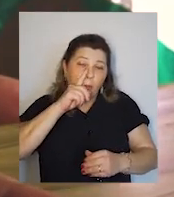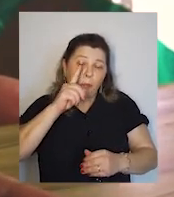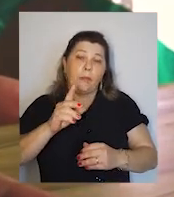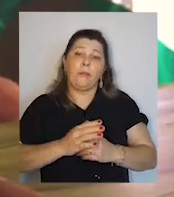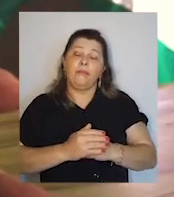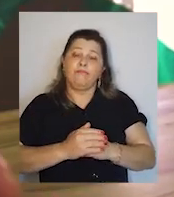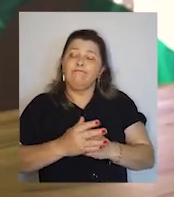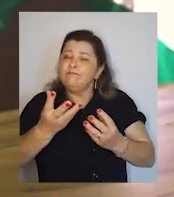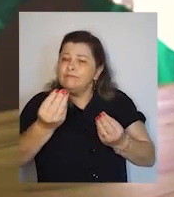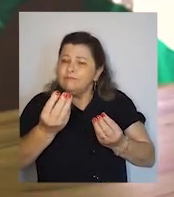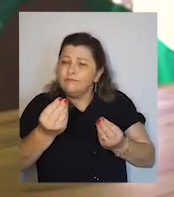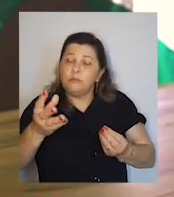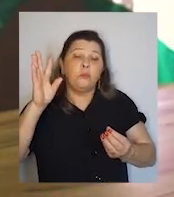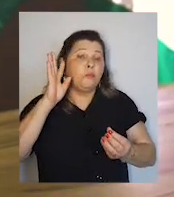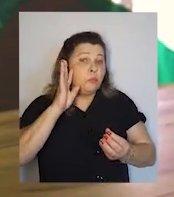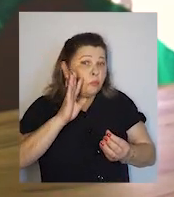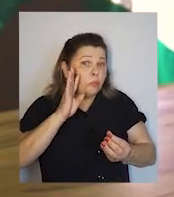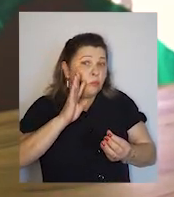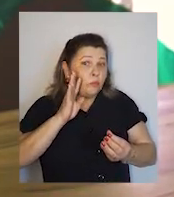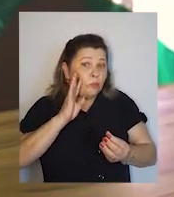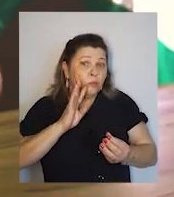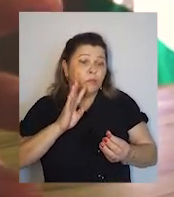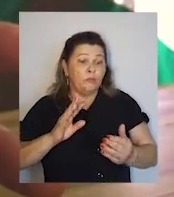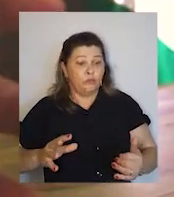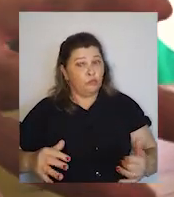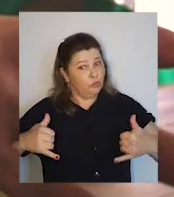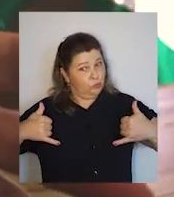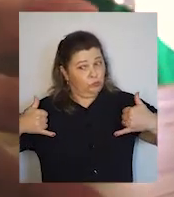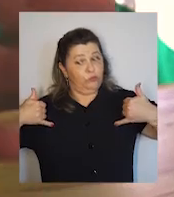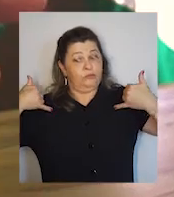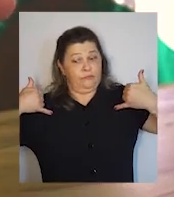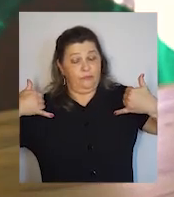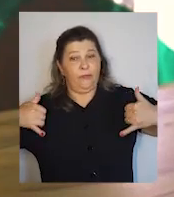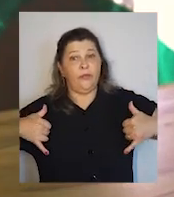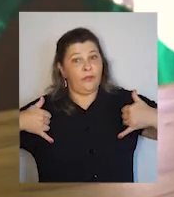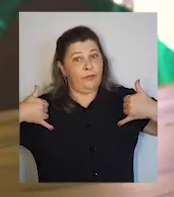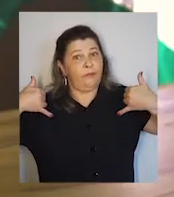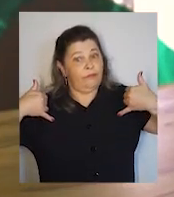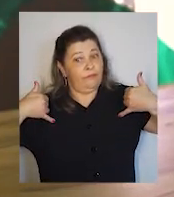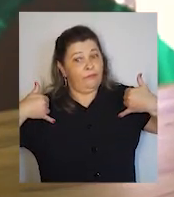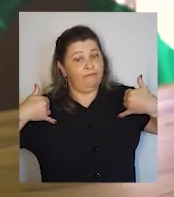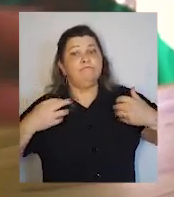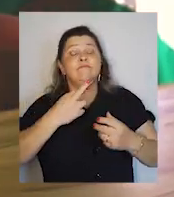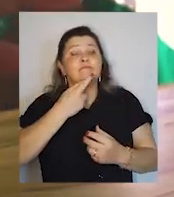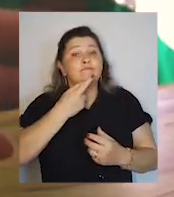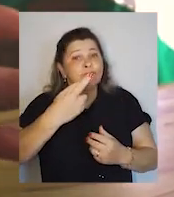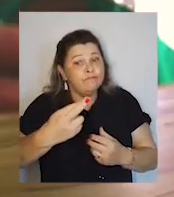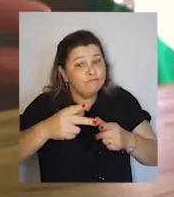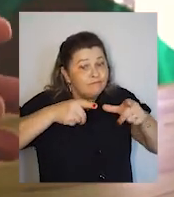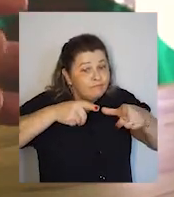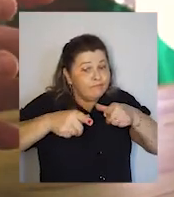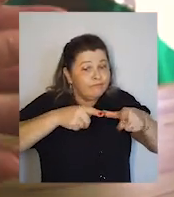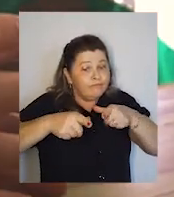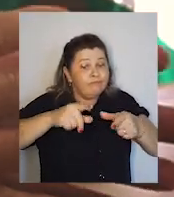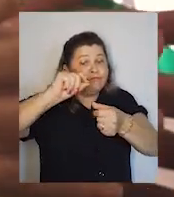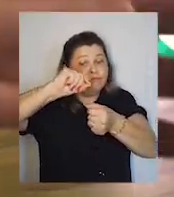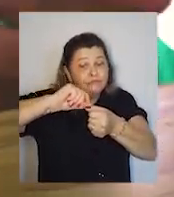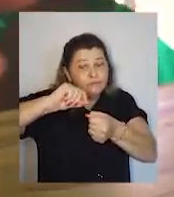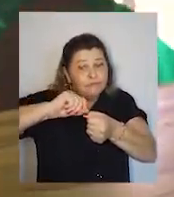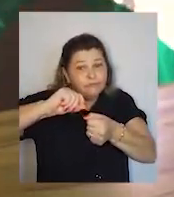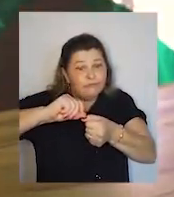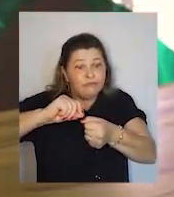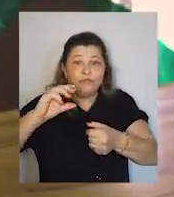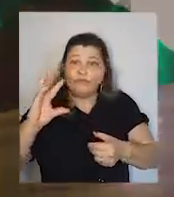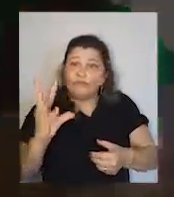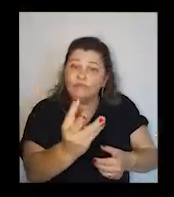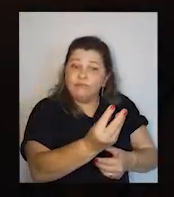isso é algo que nos deixa muito orgulhosos. Isso é resultado de um trabalho que se faz